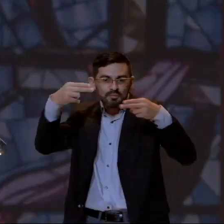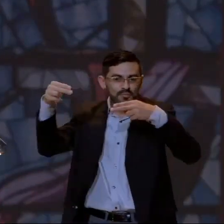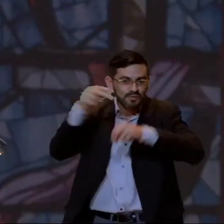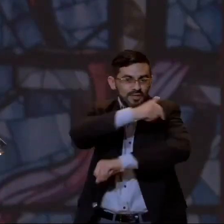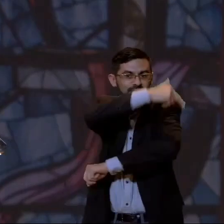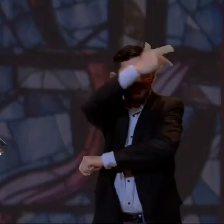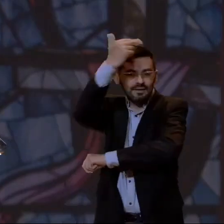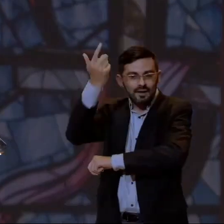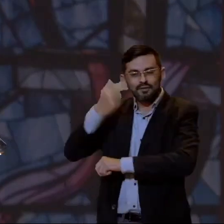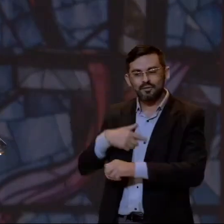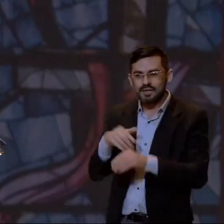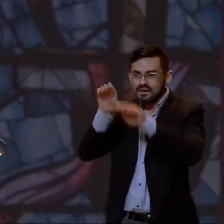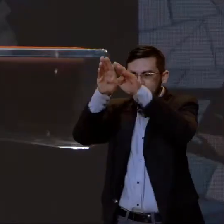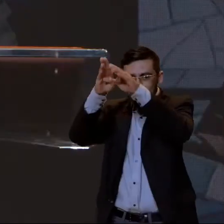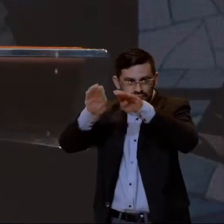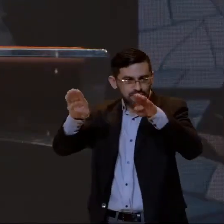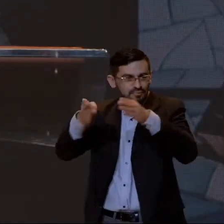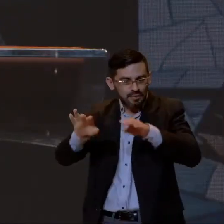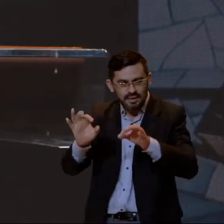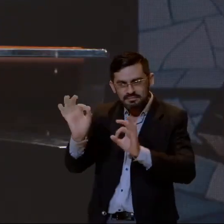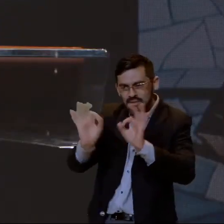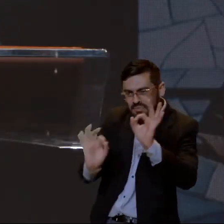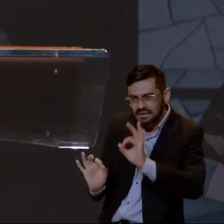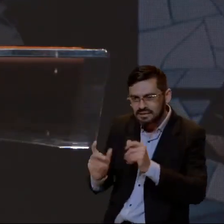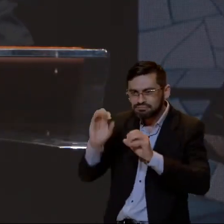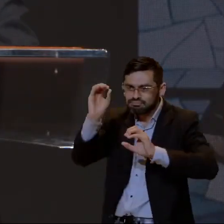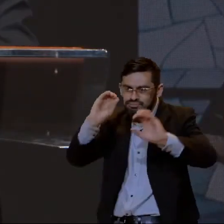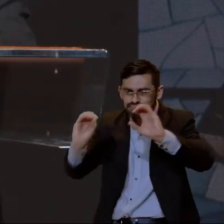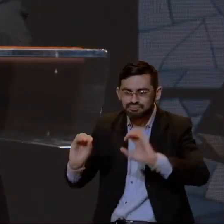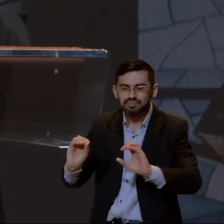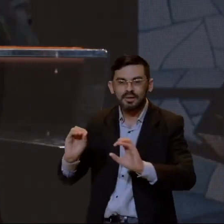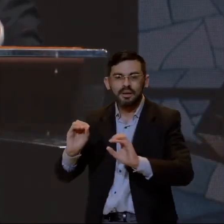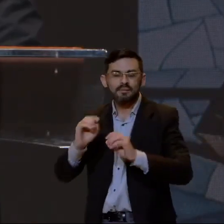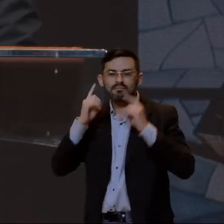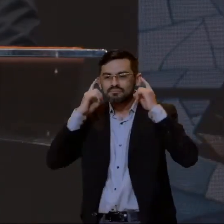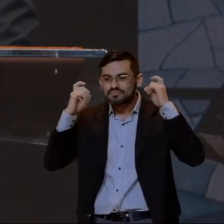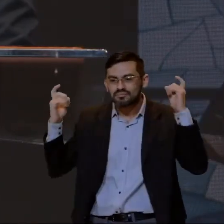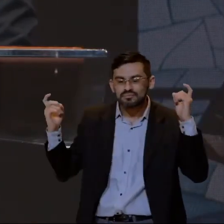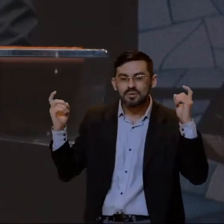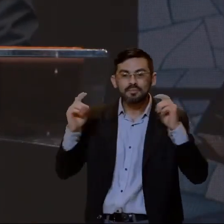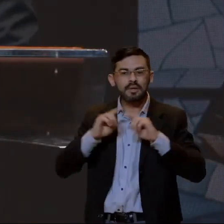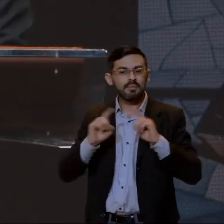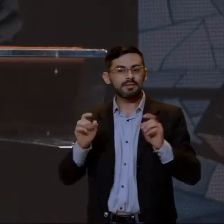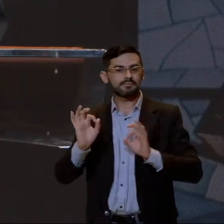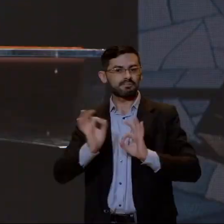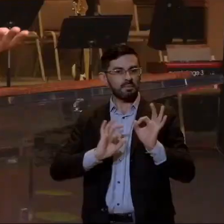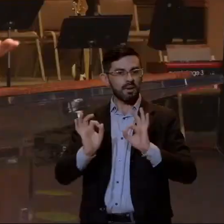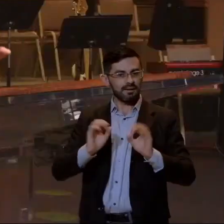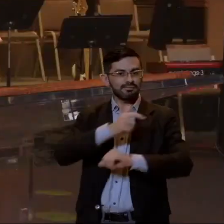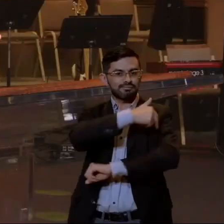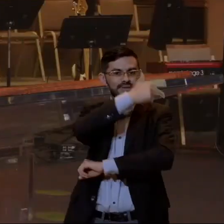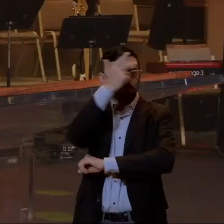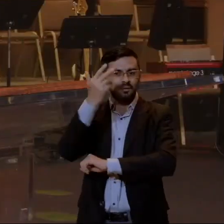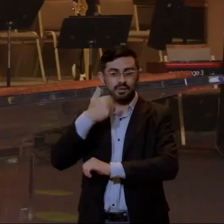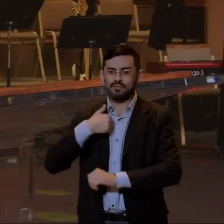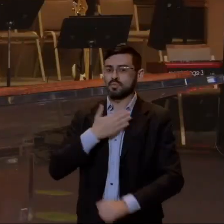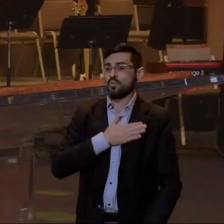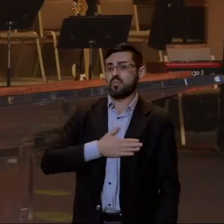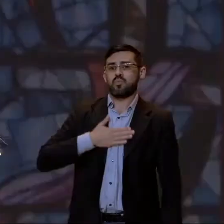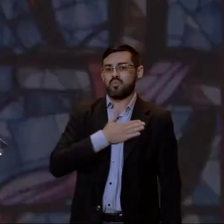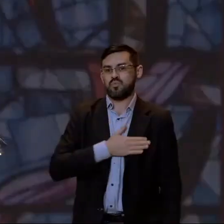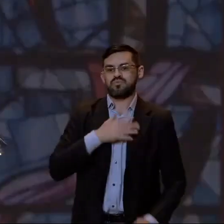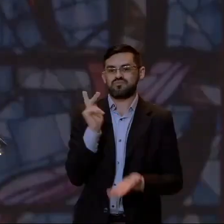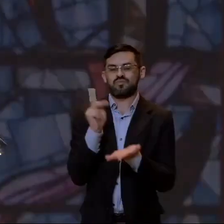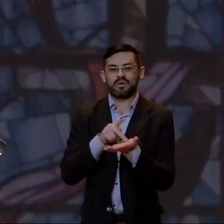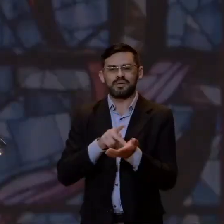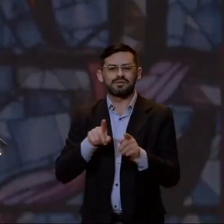montava a árvore ouvindo músicas, né? E então a gente vai preparando o Natal. Eu gosto tanto de preparar o Natal, ou